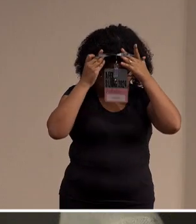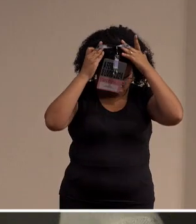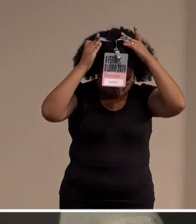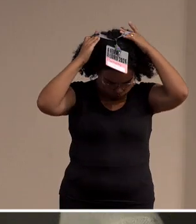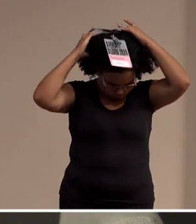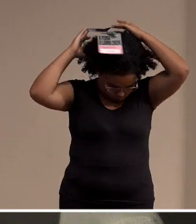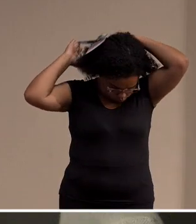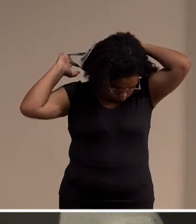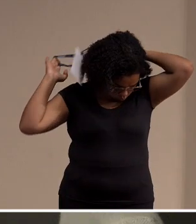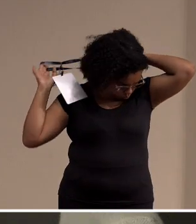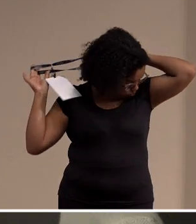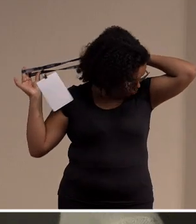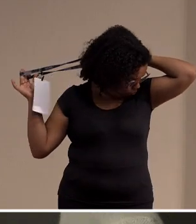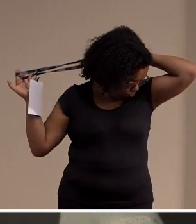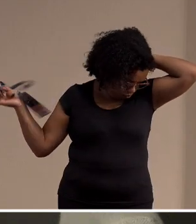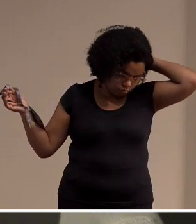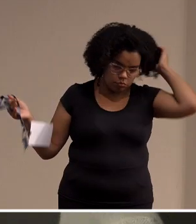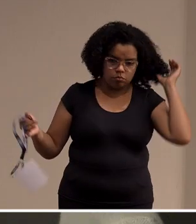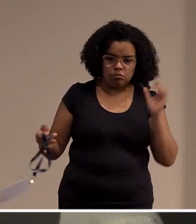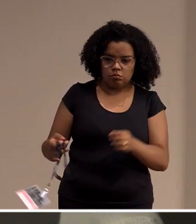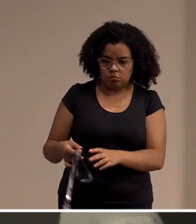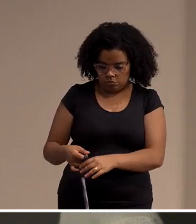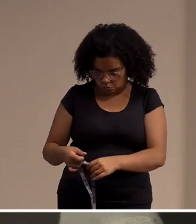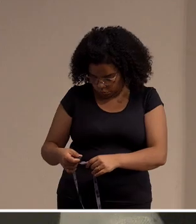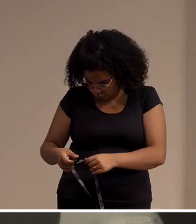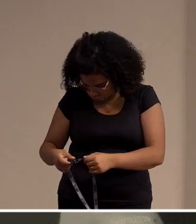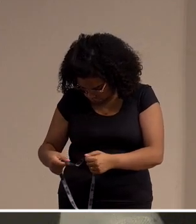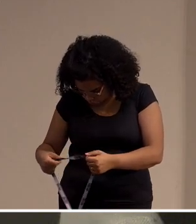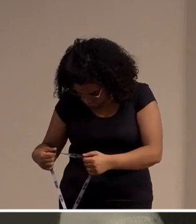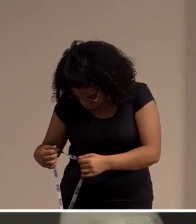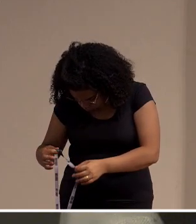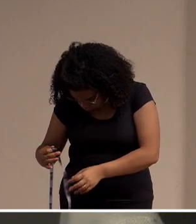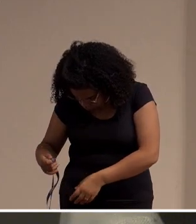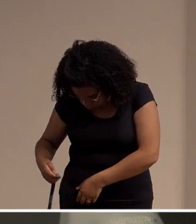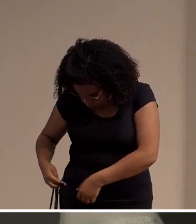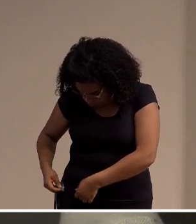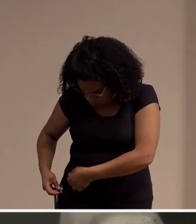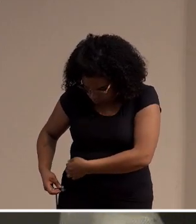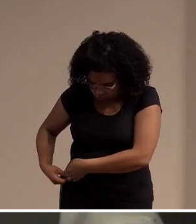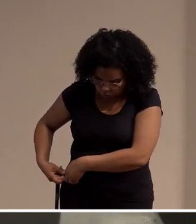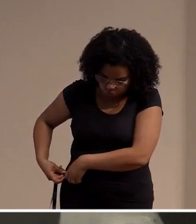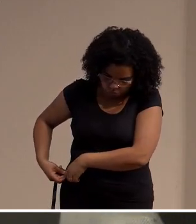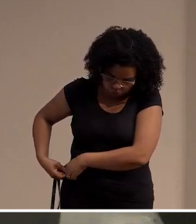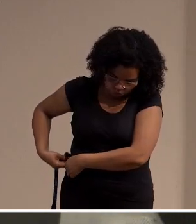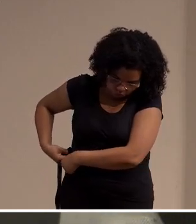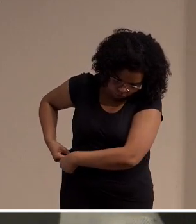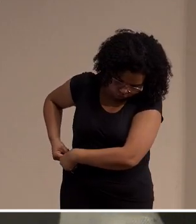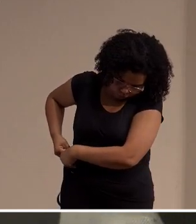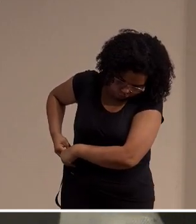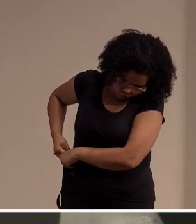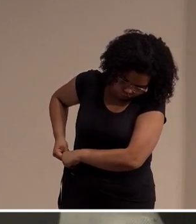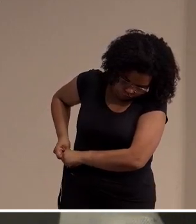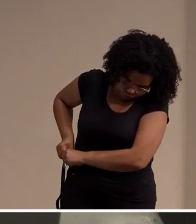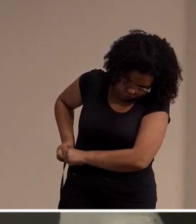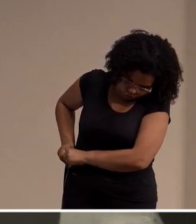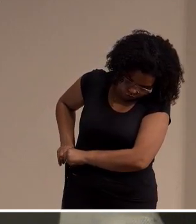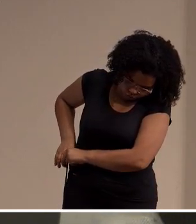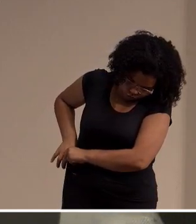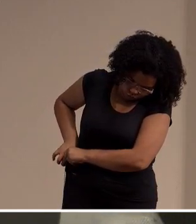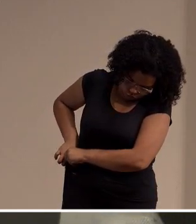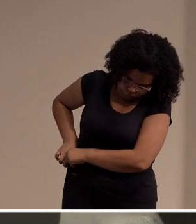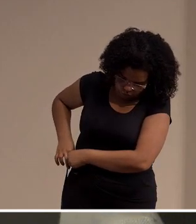irrompem de uma maneira meio incontrolada, assim. Mas, bem, o que dizer, né? A gente